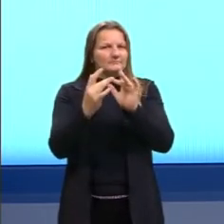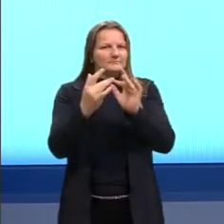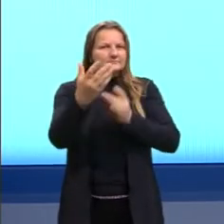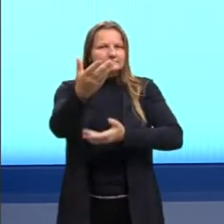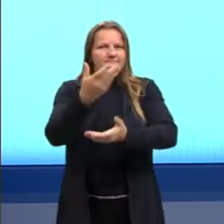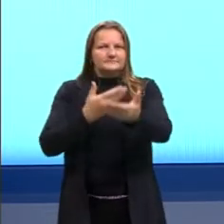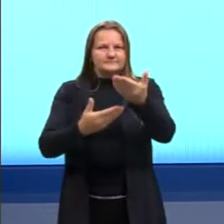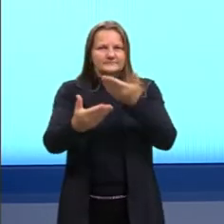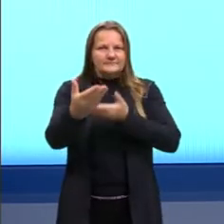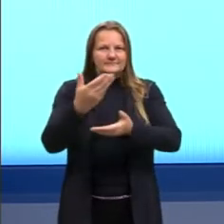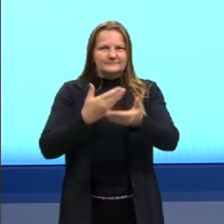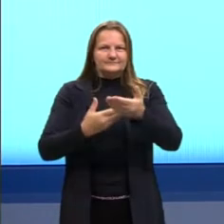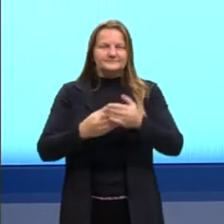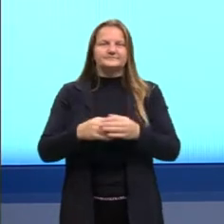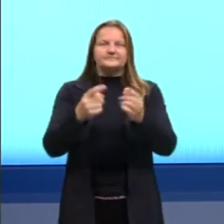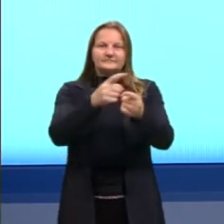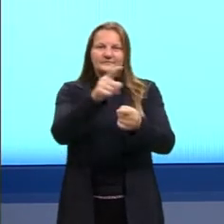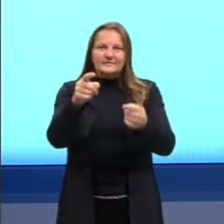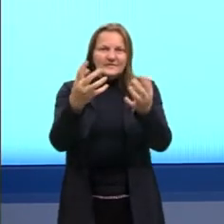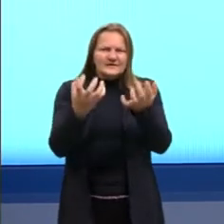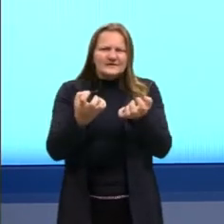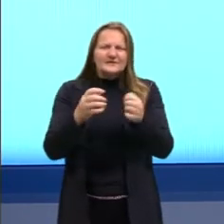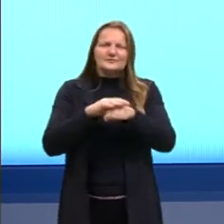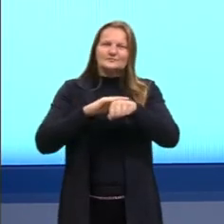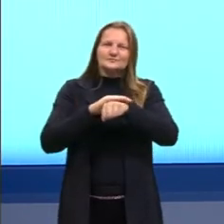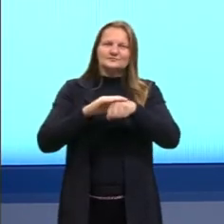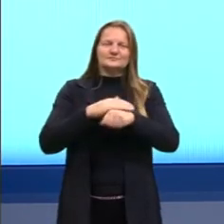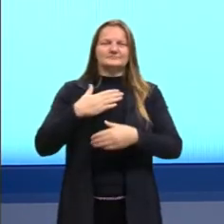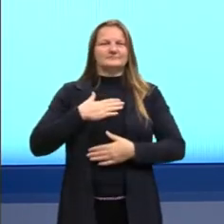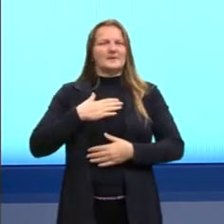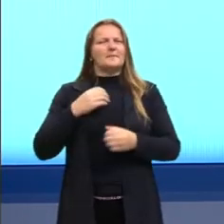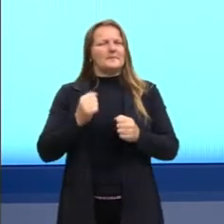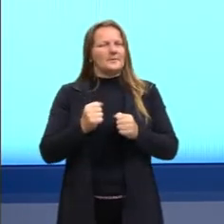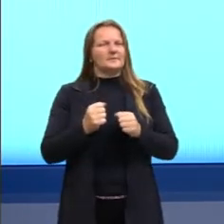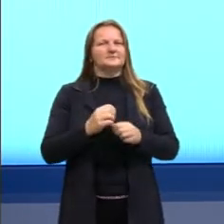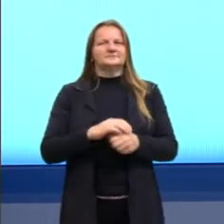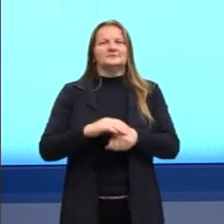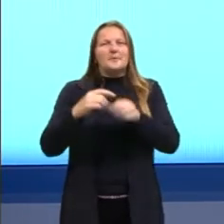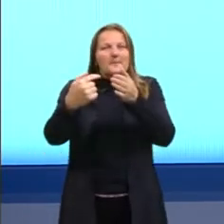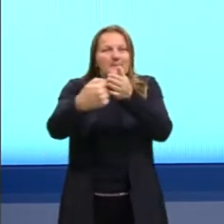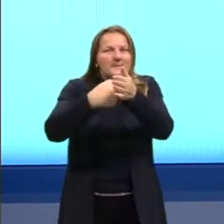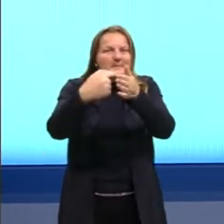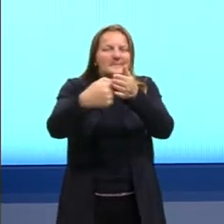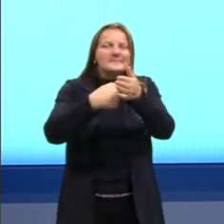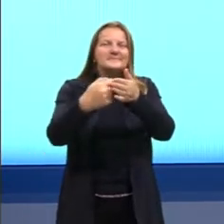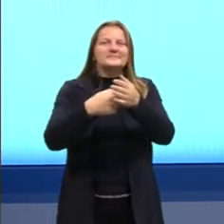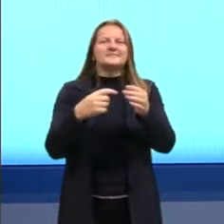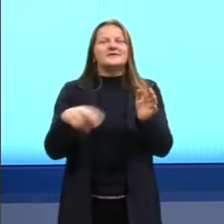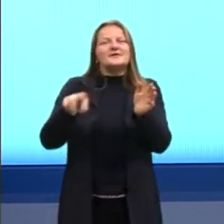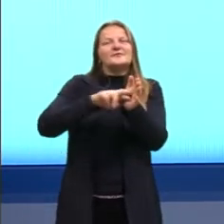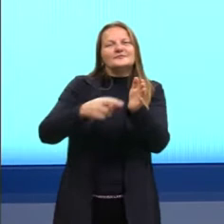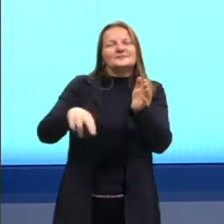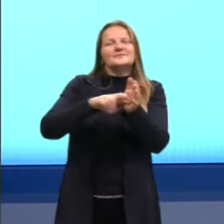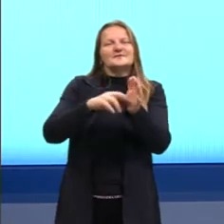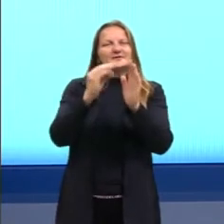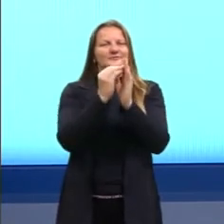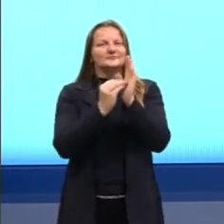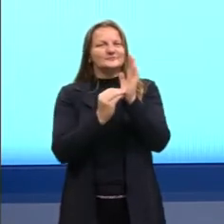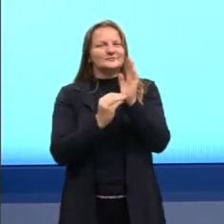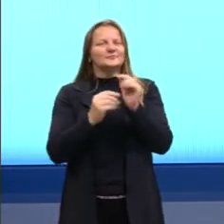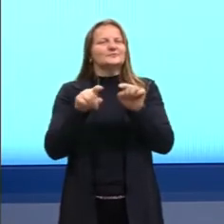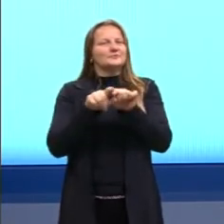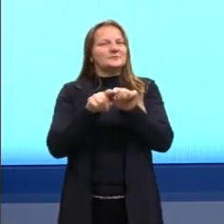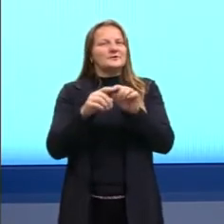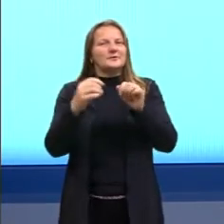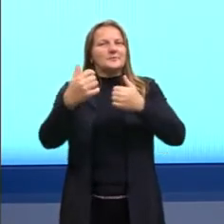aqui à disposição se vocês quiserem conversar comigo, fazer alguma pergunta, retomar alguma coisa ou até ali me